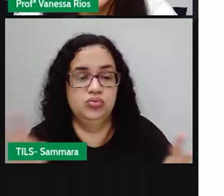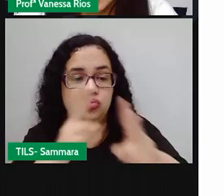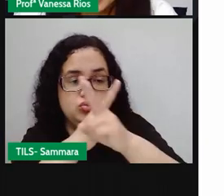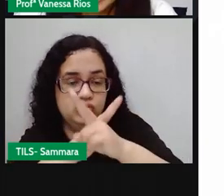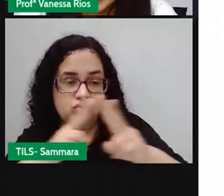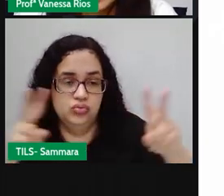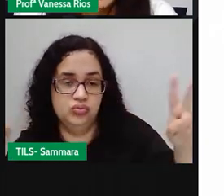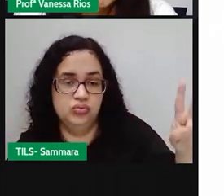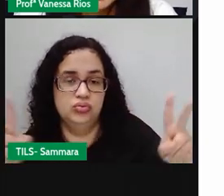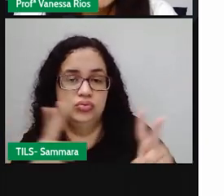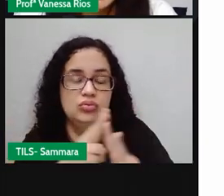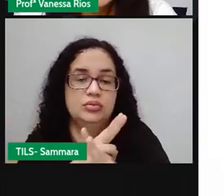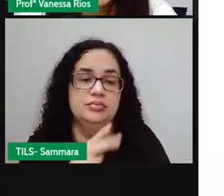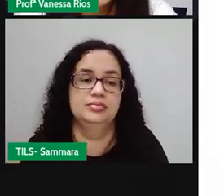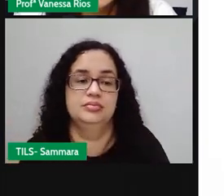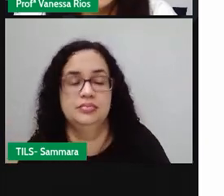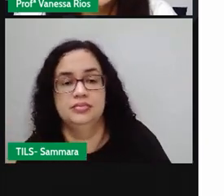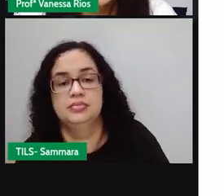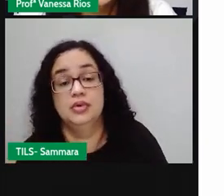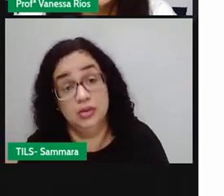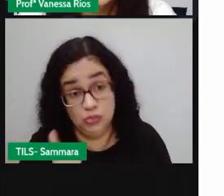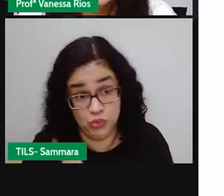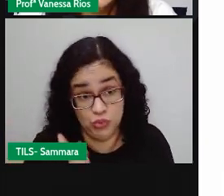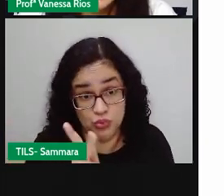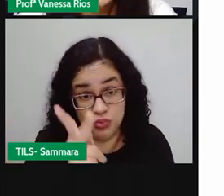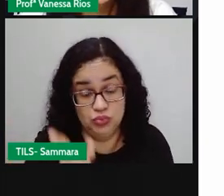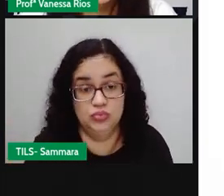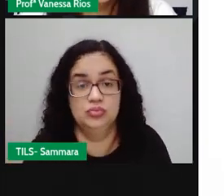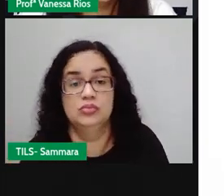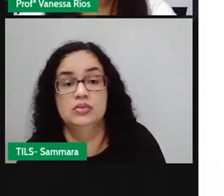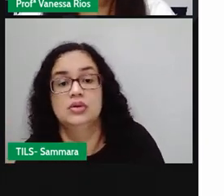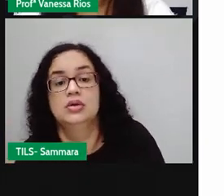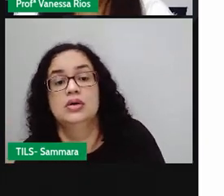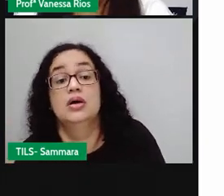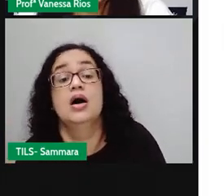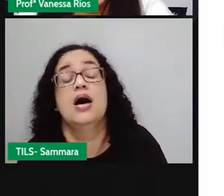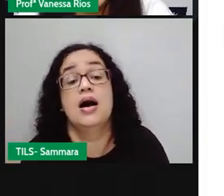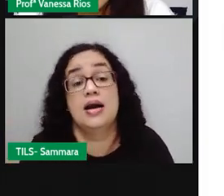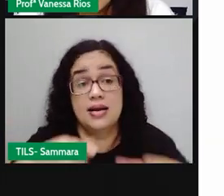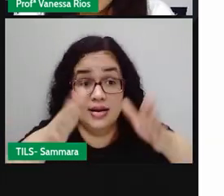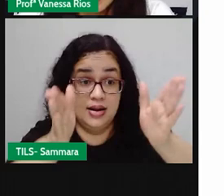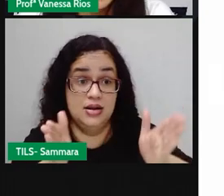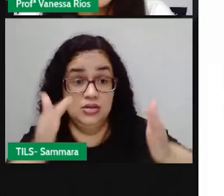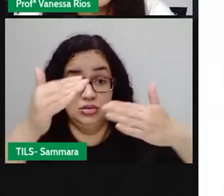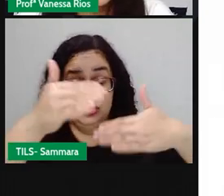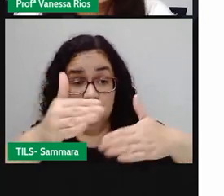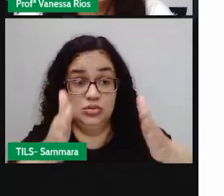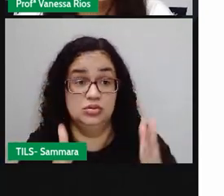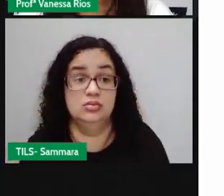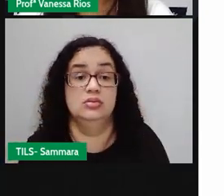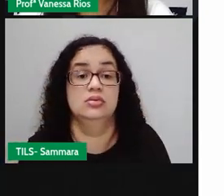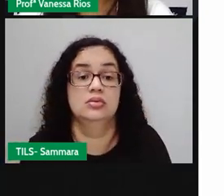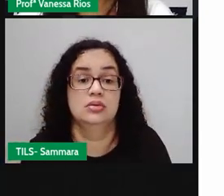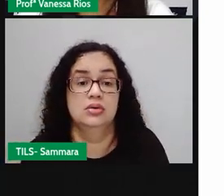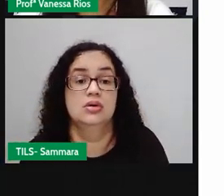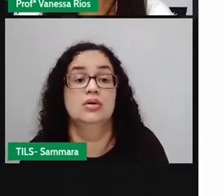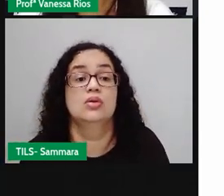no céu. Mas vamos lá. Essa caixa agora é a caixa